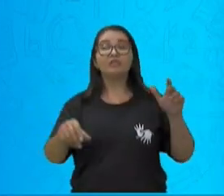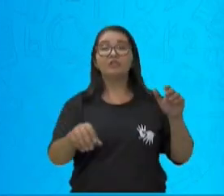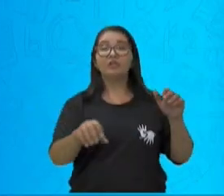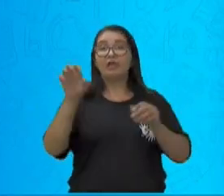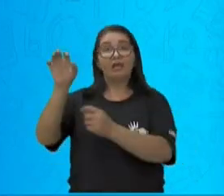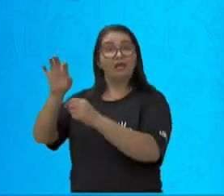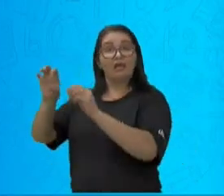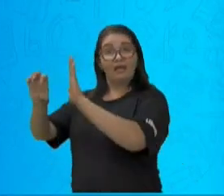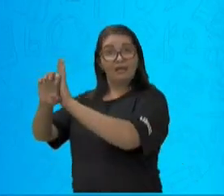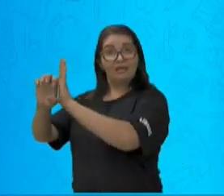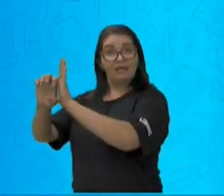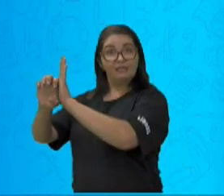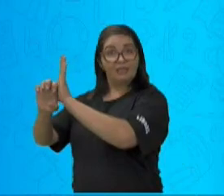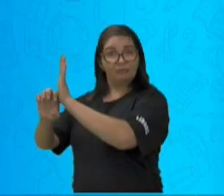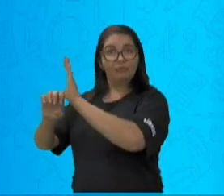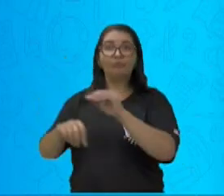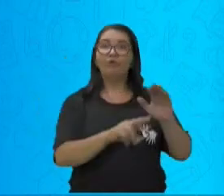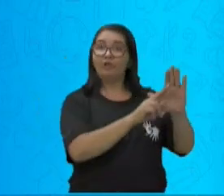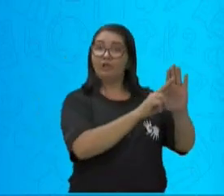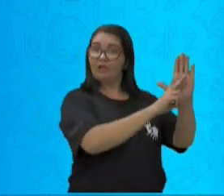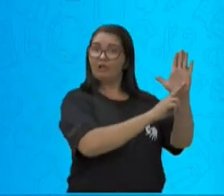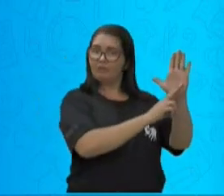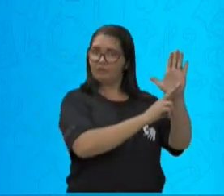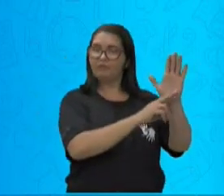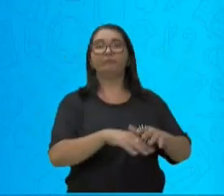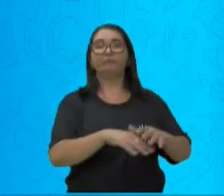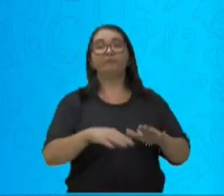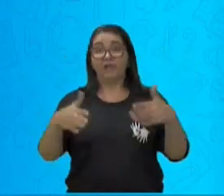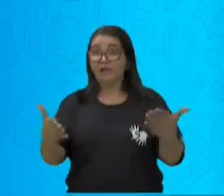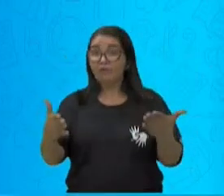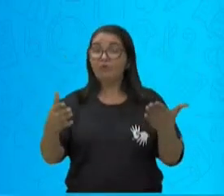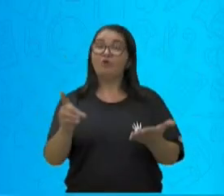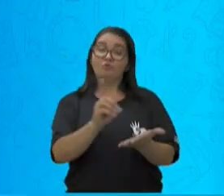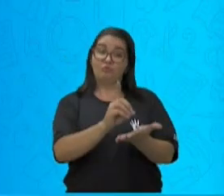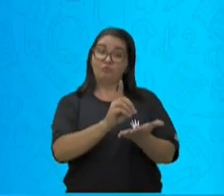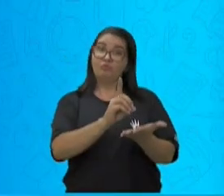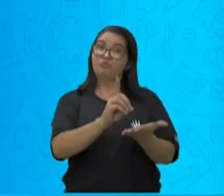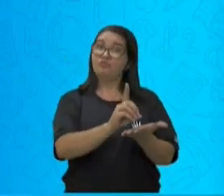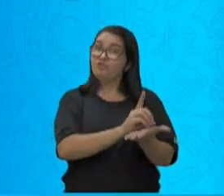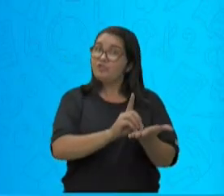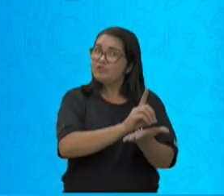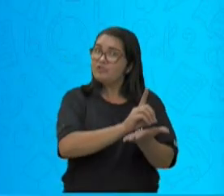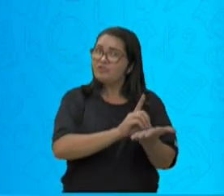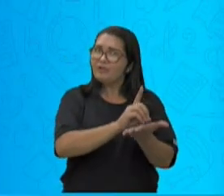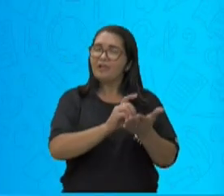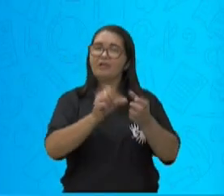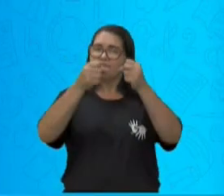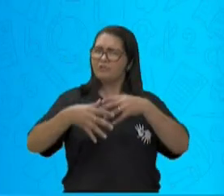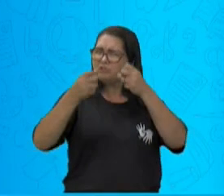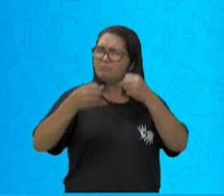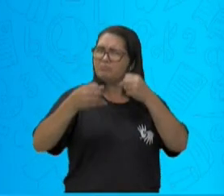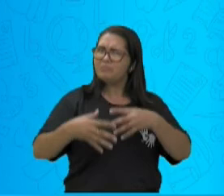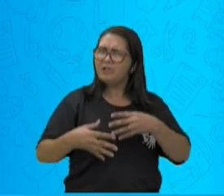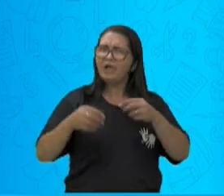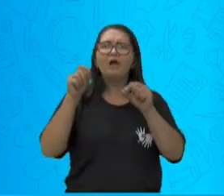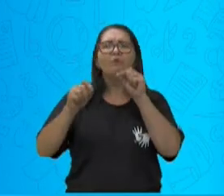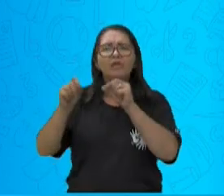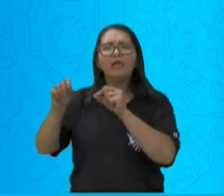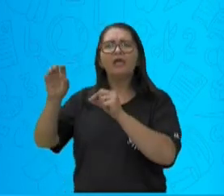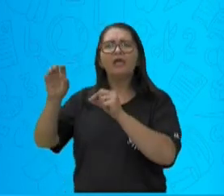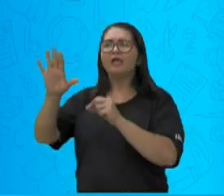Segundo o dicionário Aurélio, século XXI, estatuto é uma lei orgânica